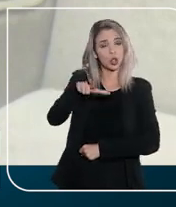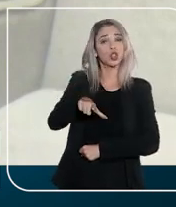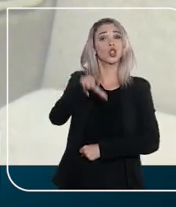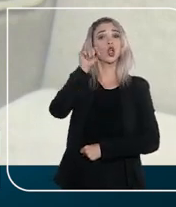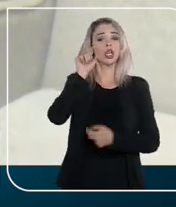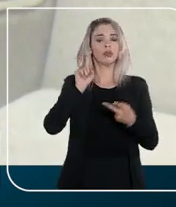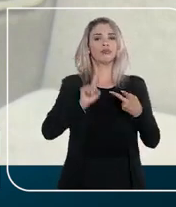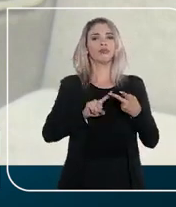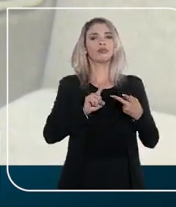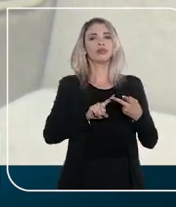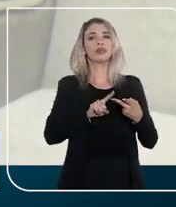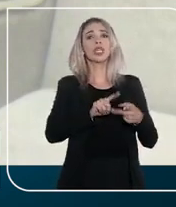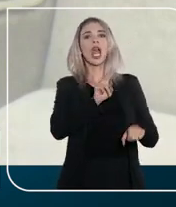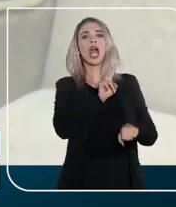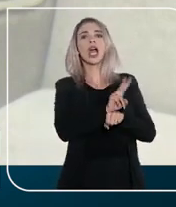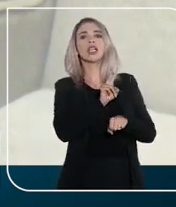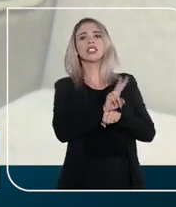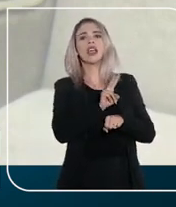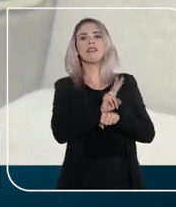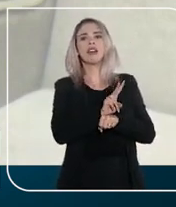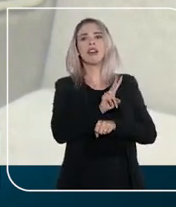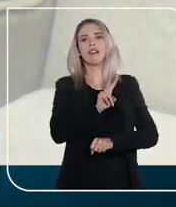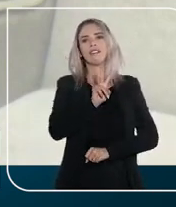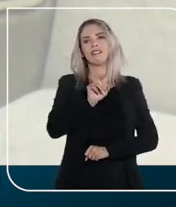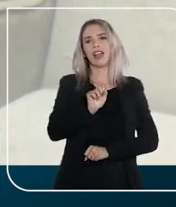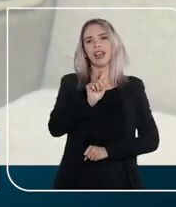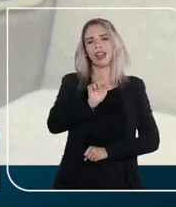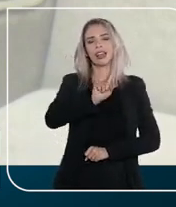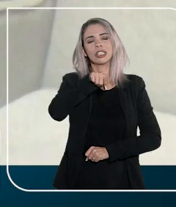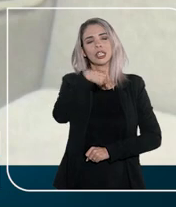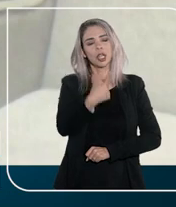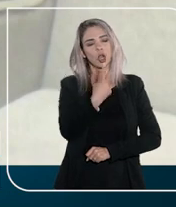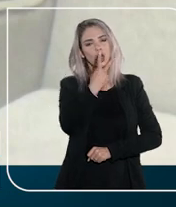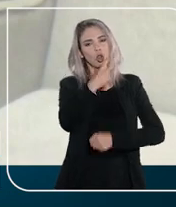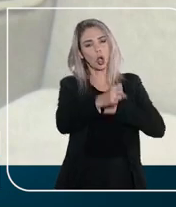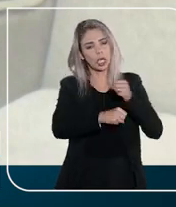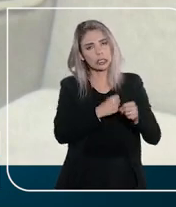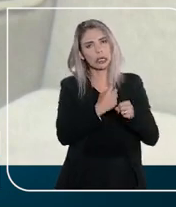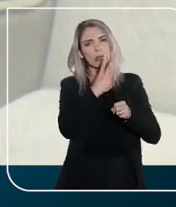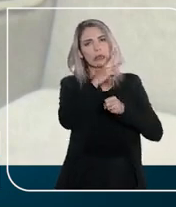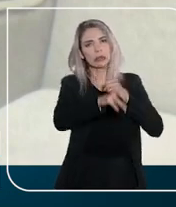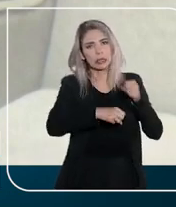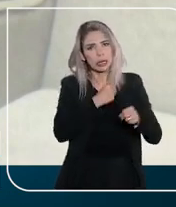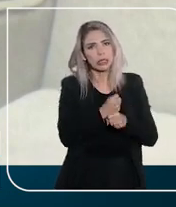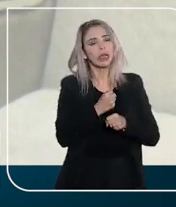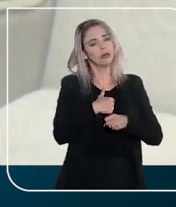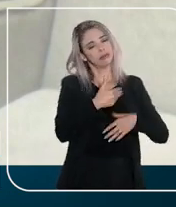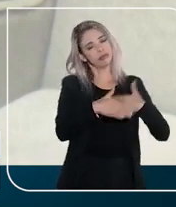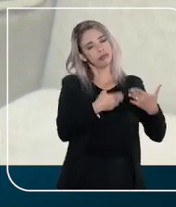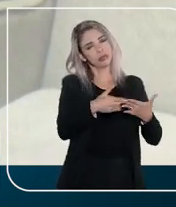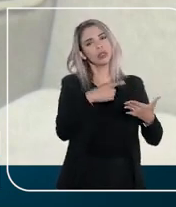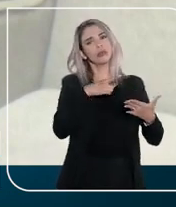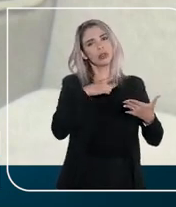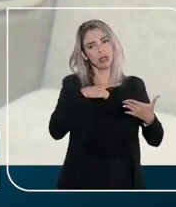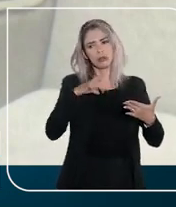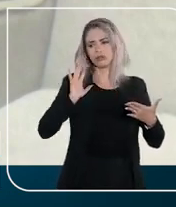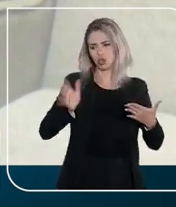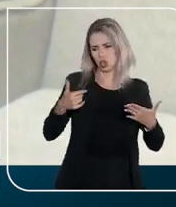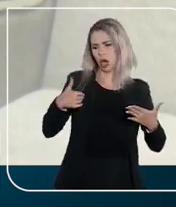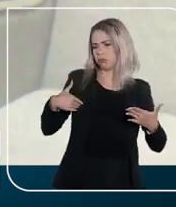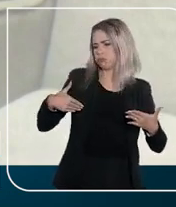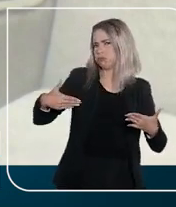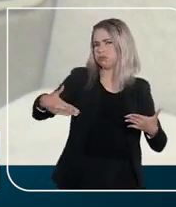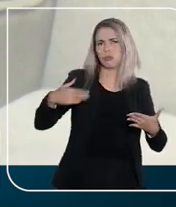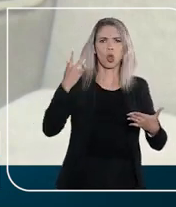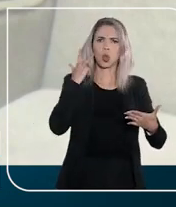pela reserva da vaga. E aí, depois de 2, 3 anos, o concurso segue, né, as nomeações são realizadas e o